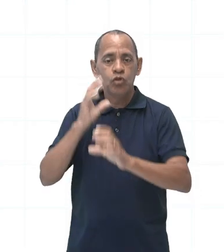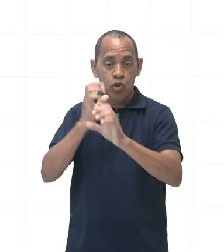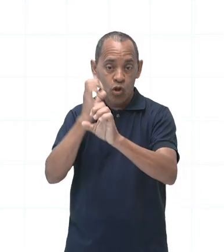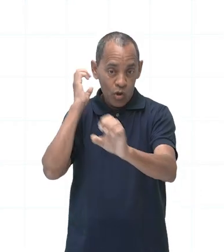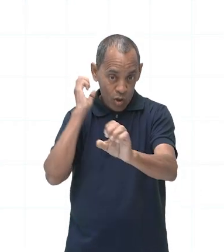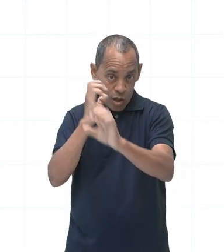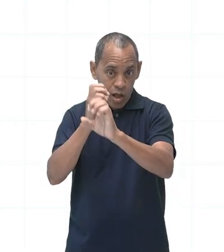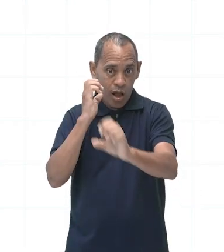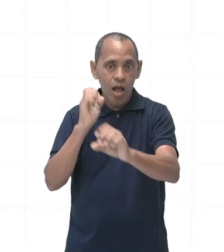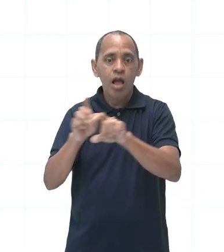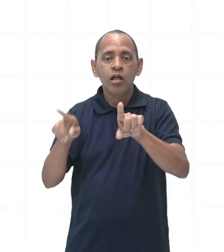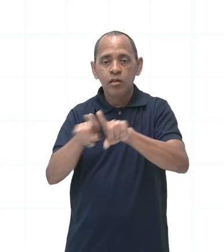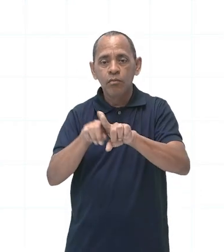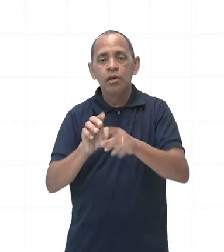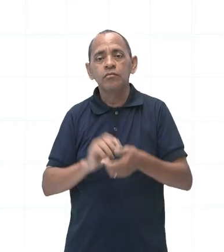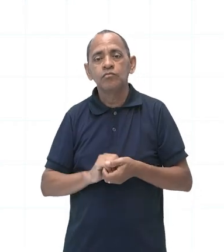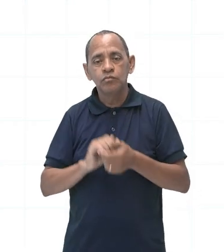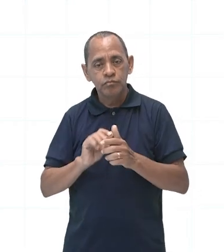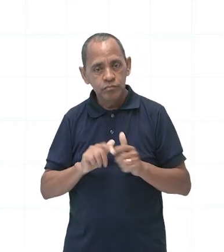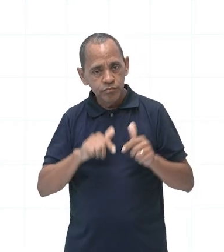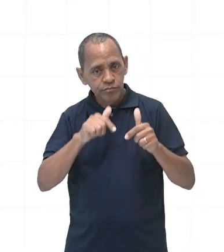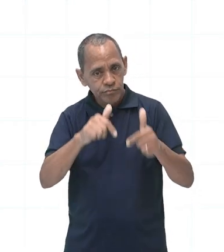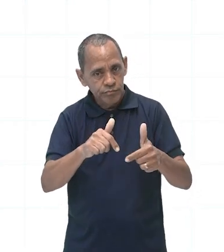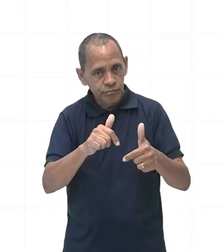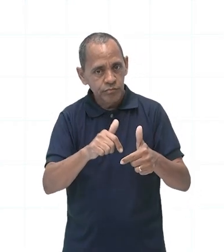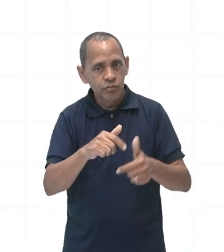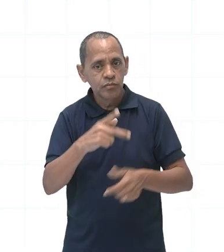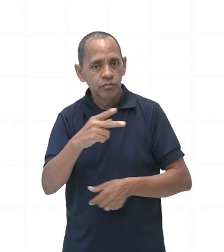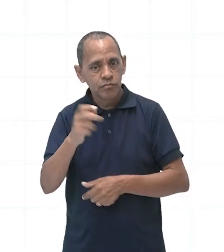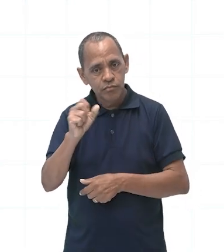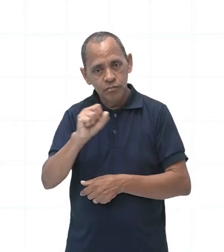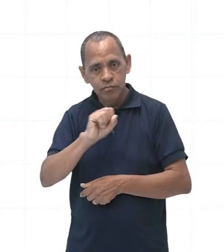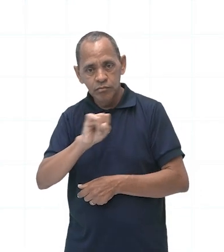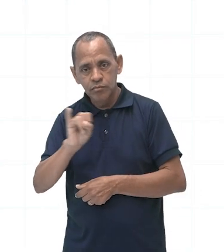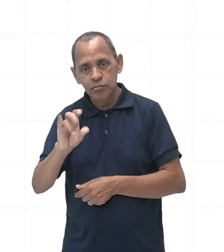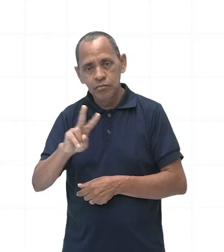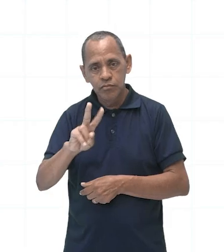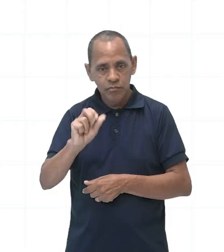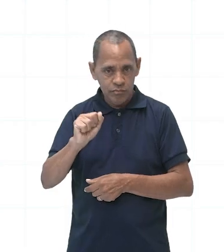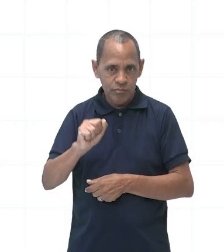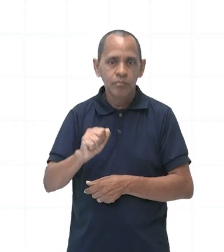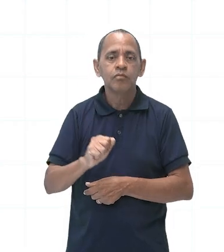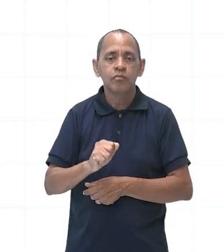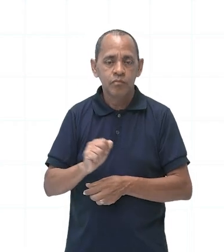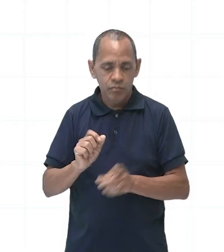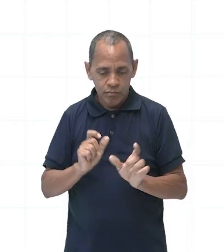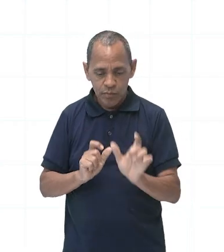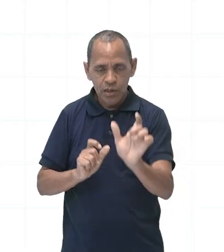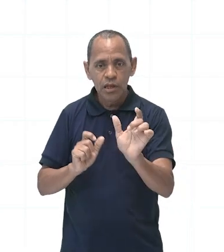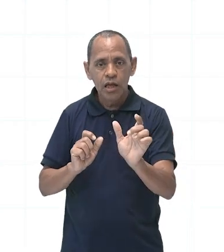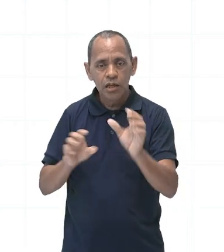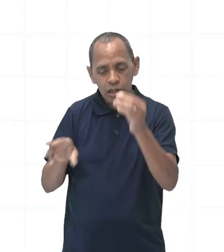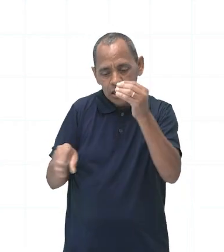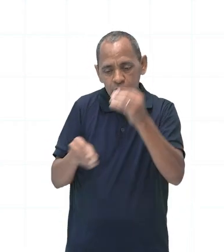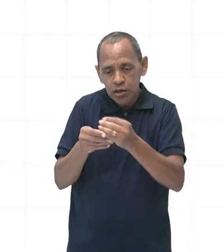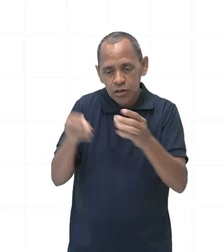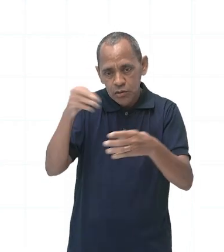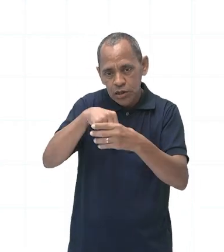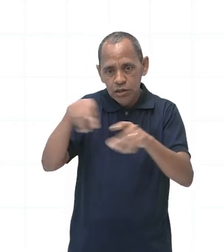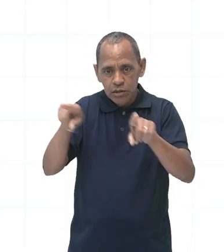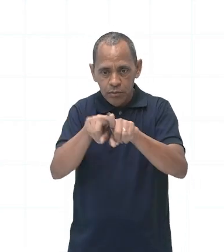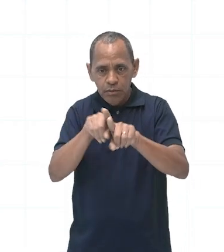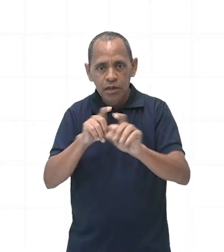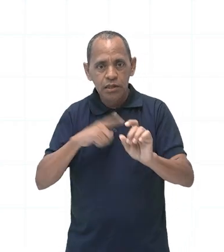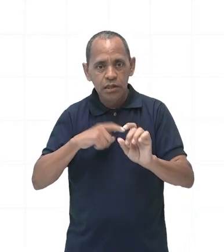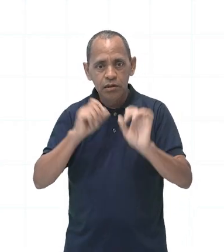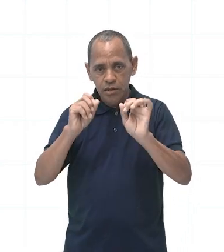essa é a opinião deste gramático. Outros consideram que sim, o agente da passiva é esse termo integrante. Então, a